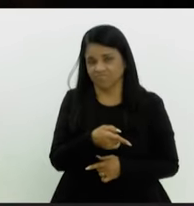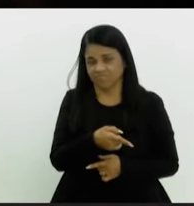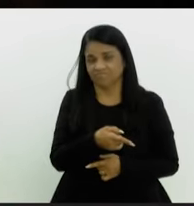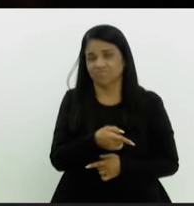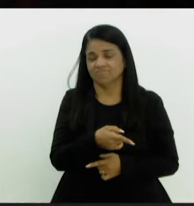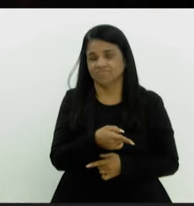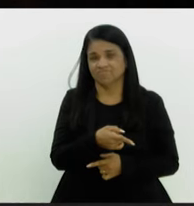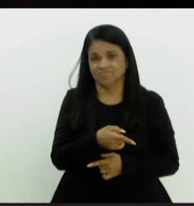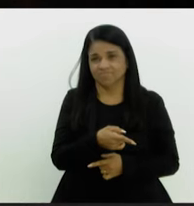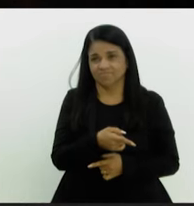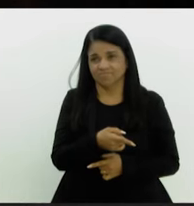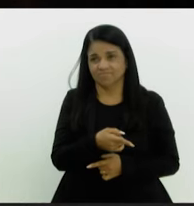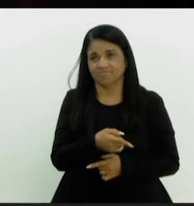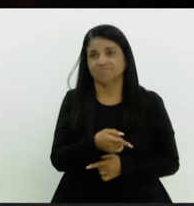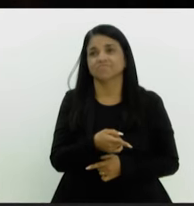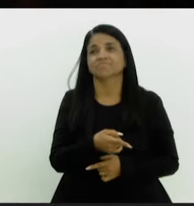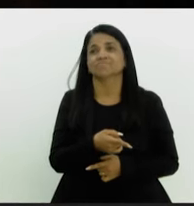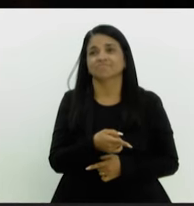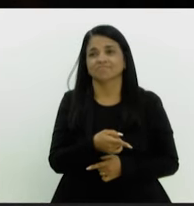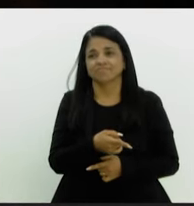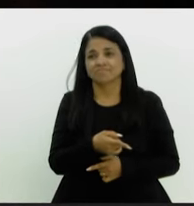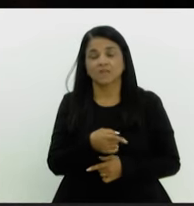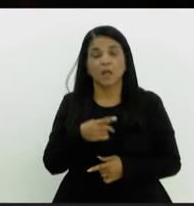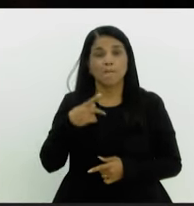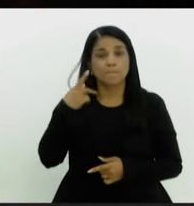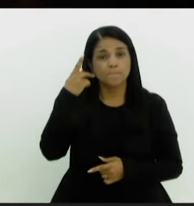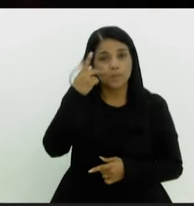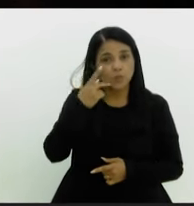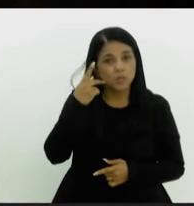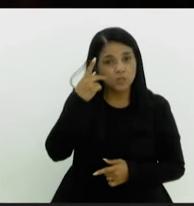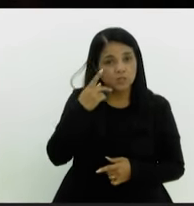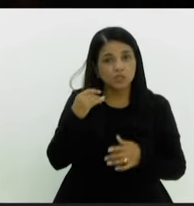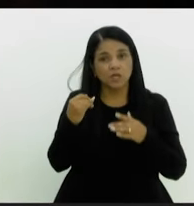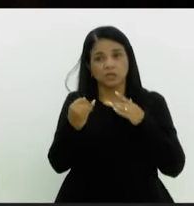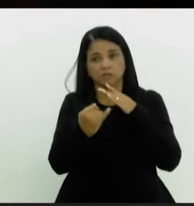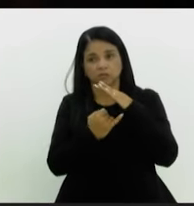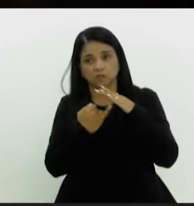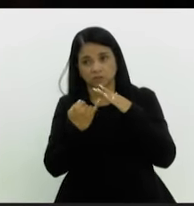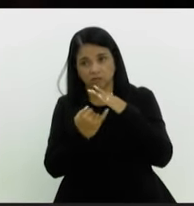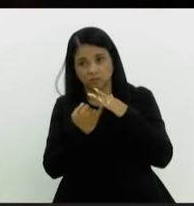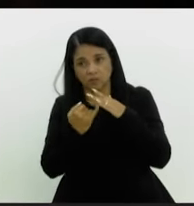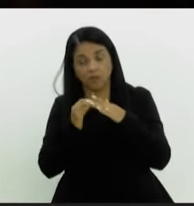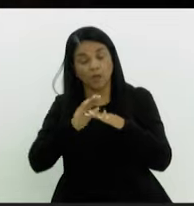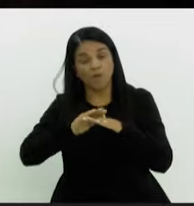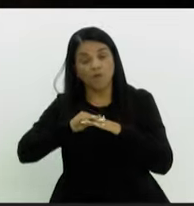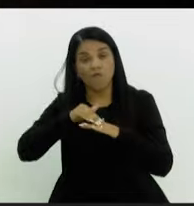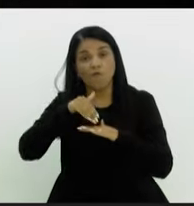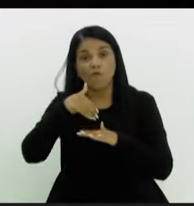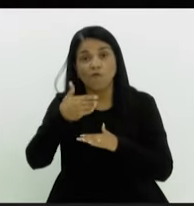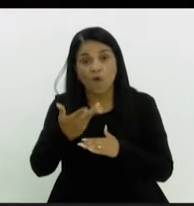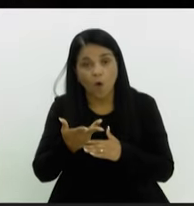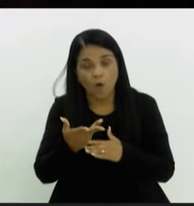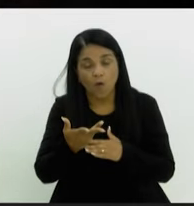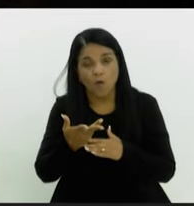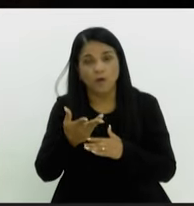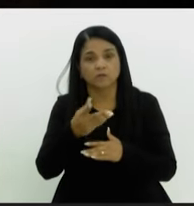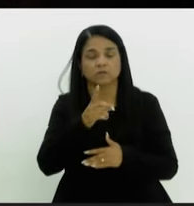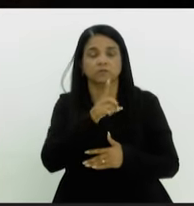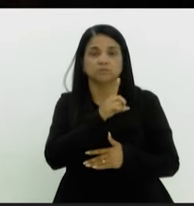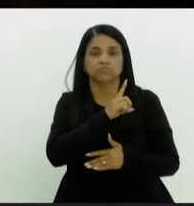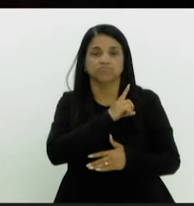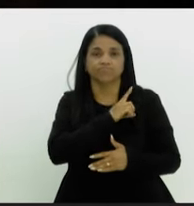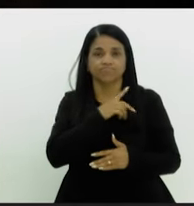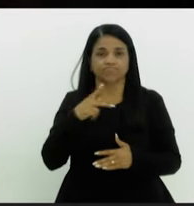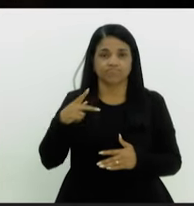de todos os lados mas é política institucional e para fora o que que me cobe falar um pouco da saúde